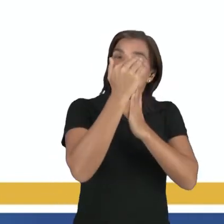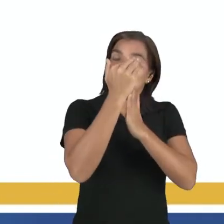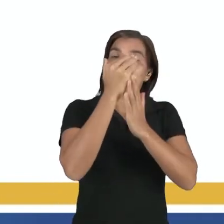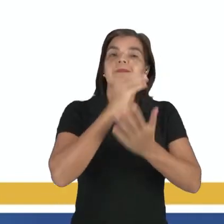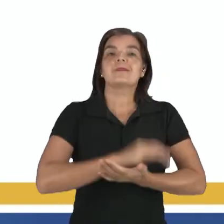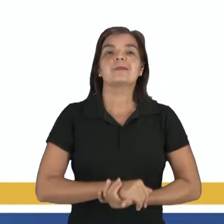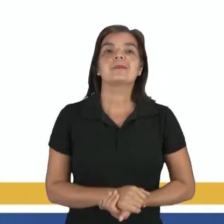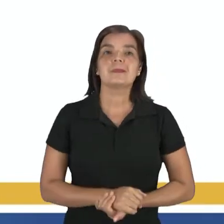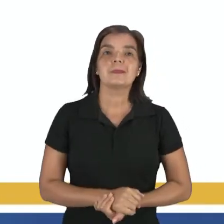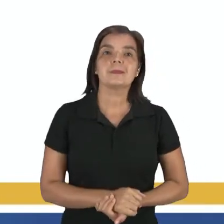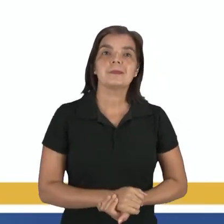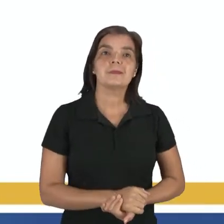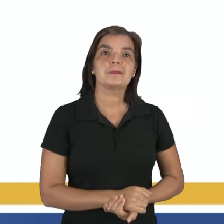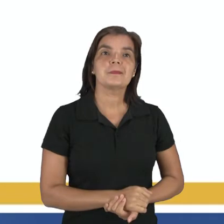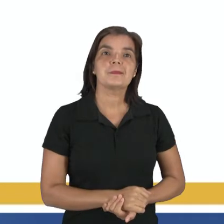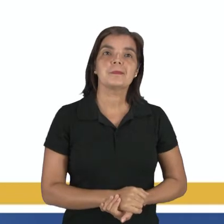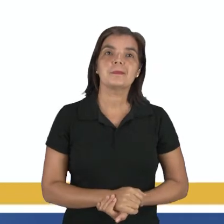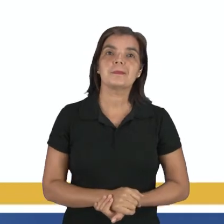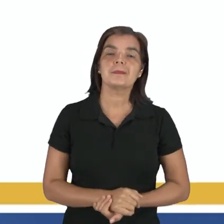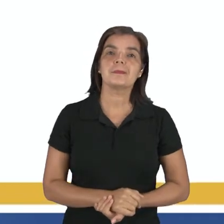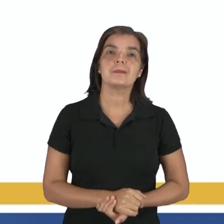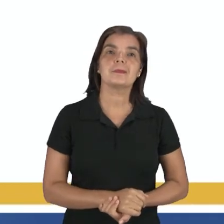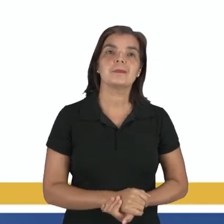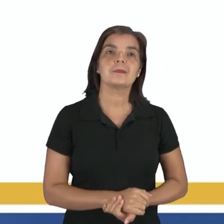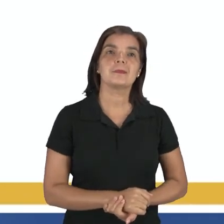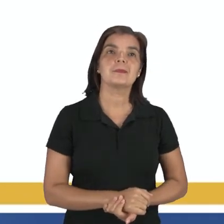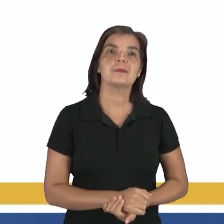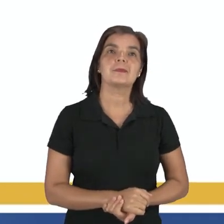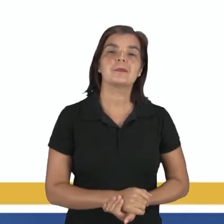é crescente.